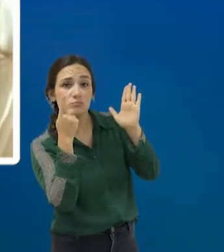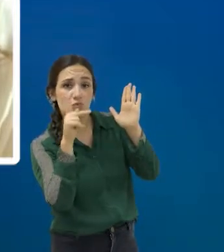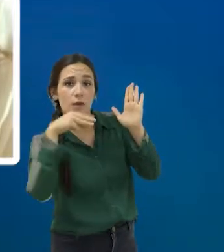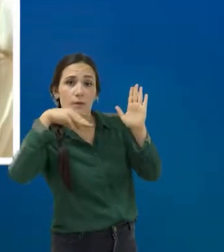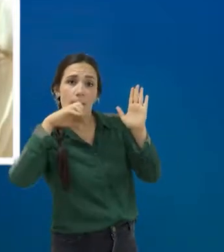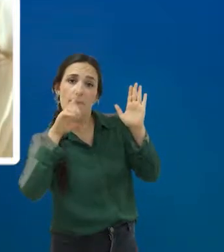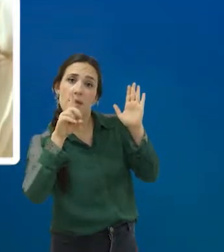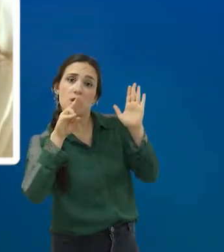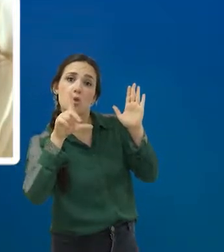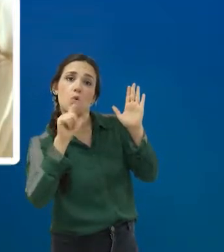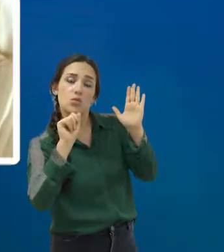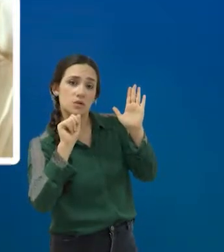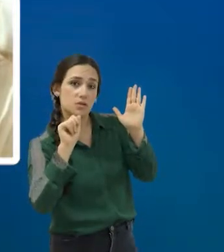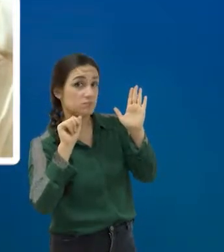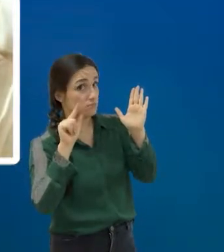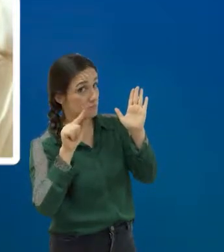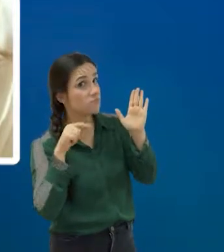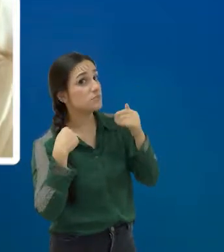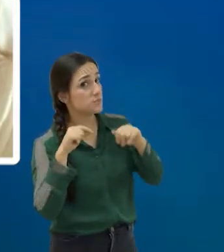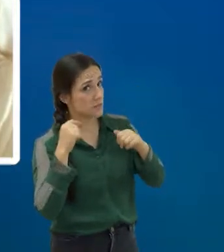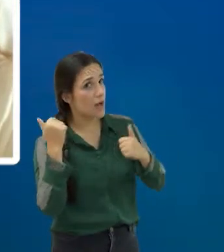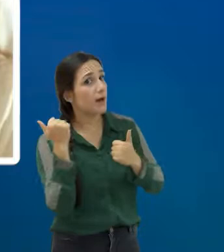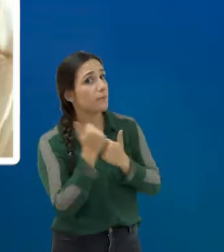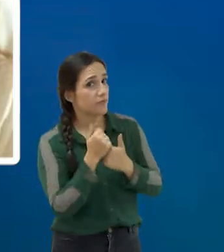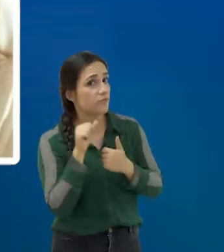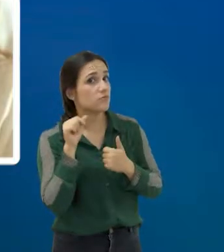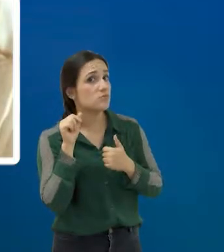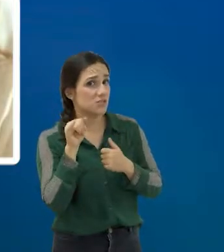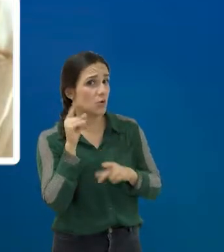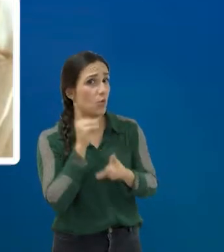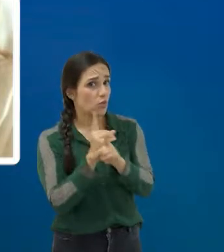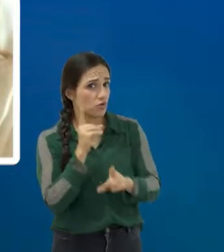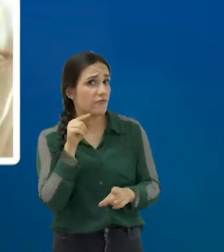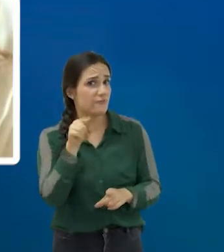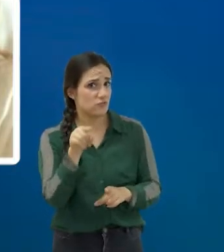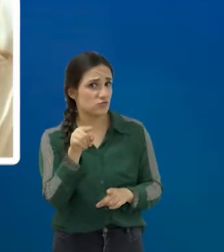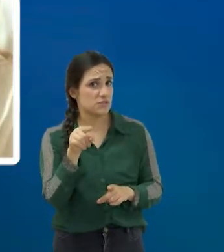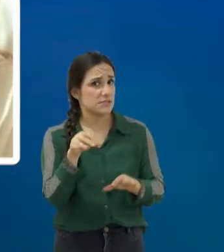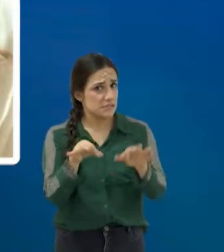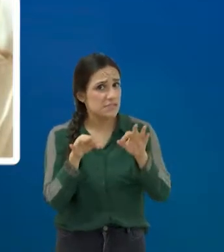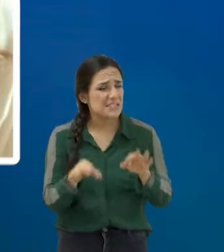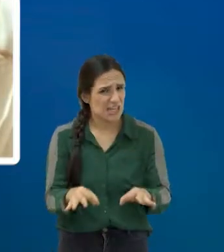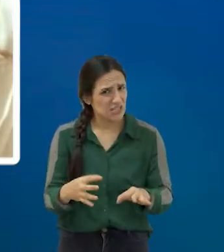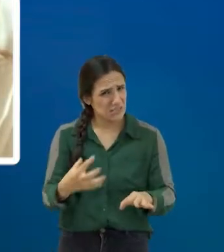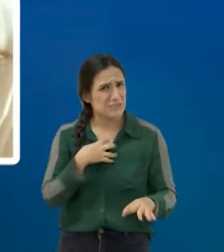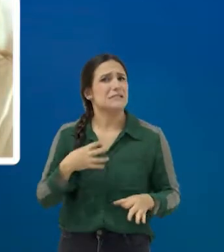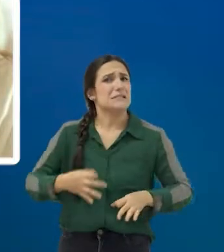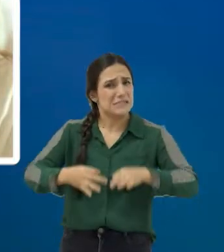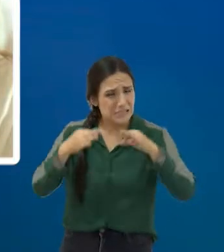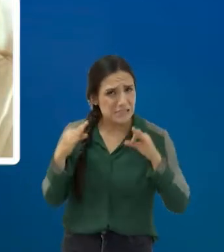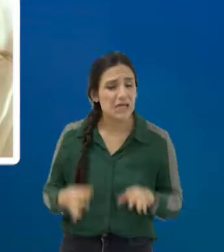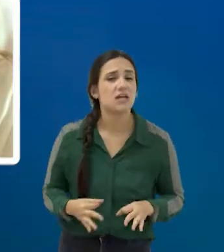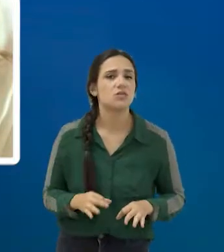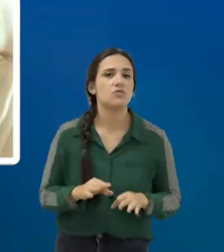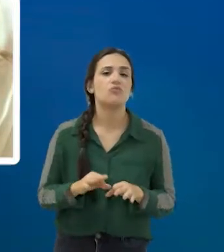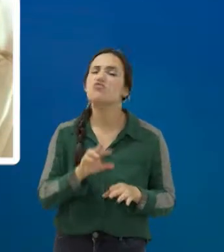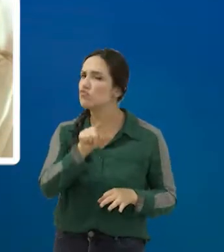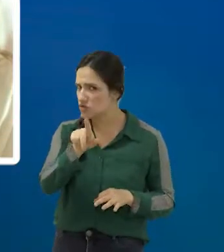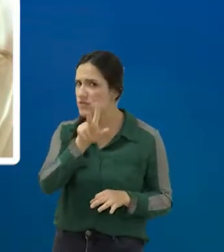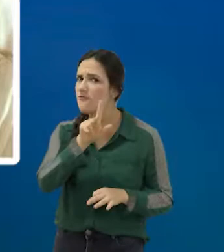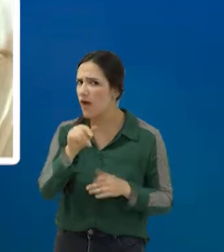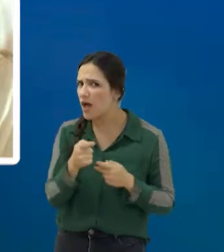esteja consciente que ele precisa dar o apoio e dar o ok quando for compatível com